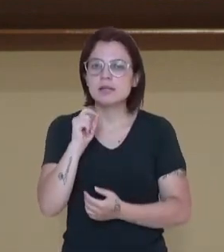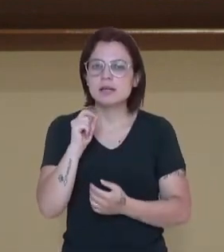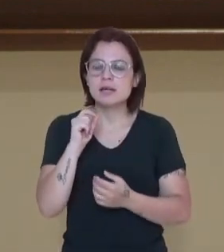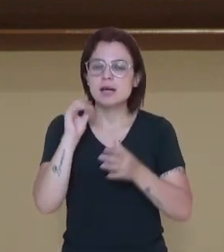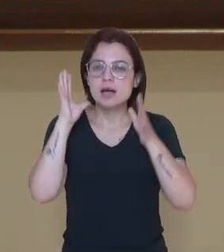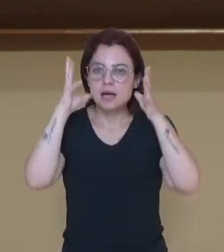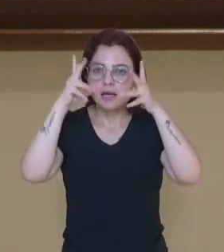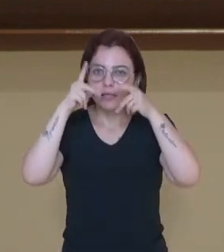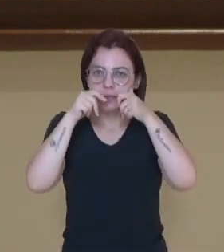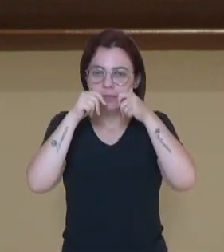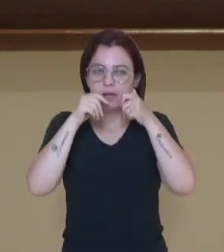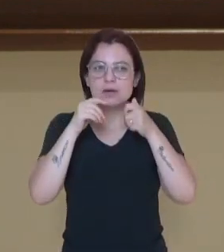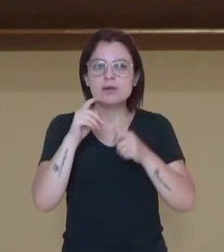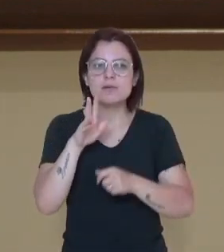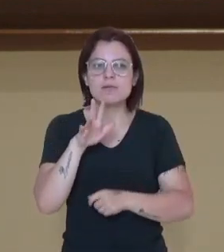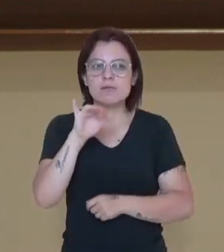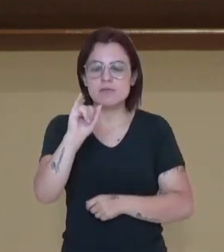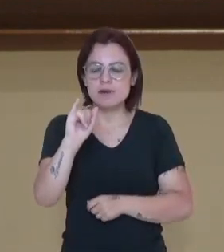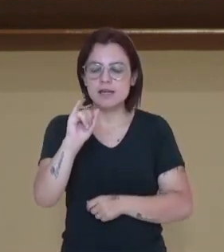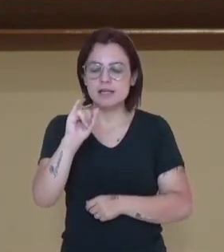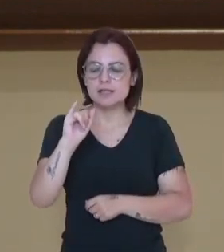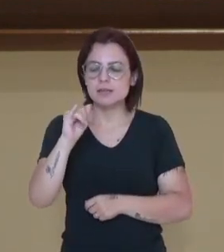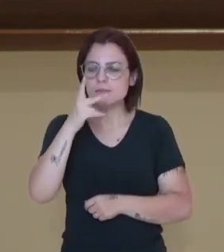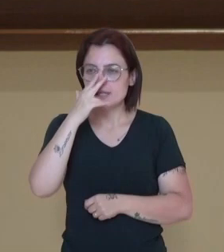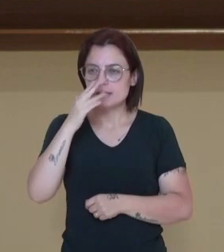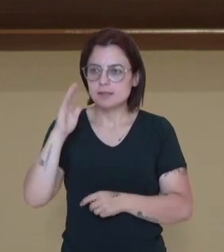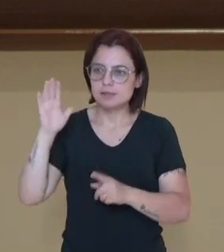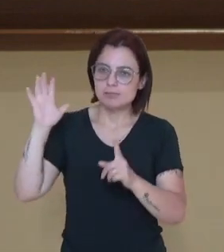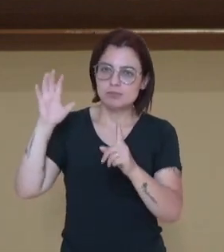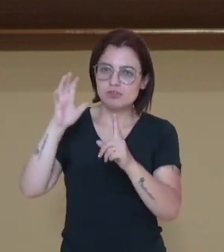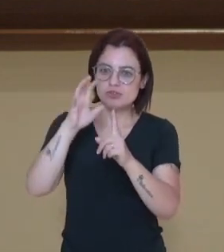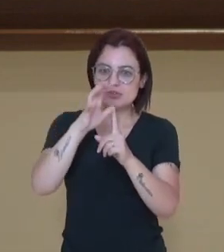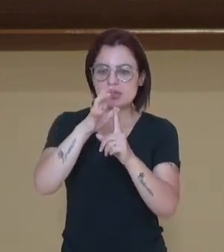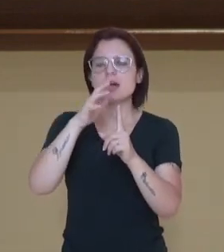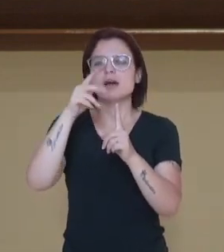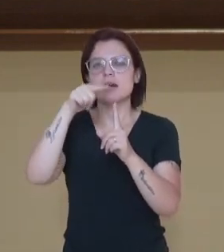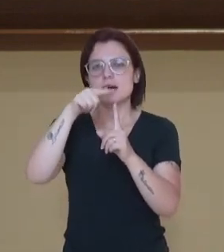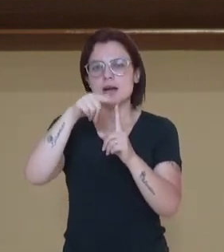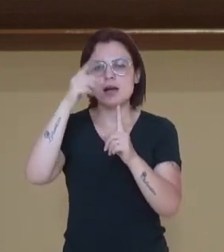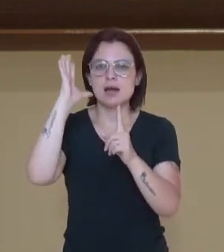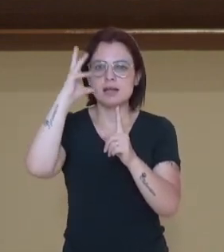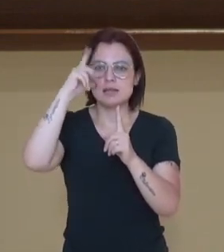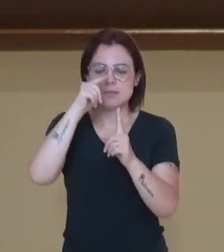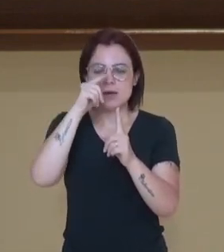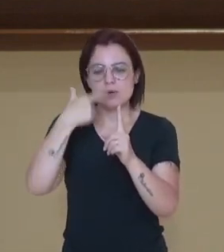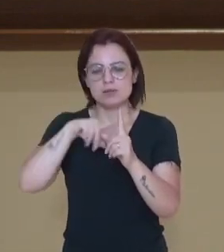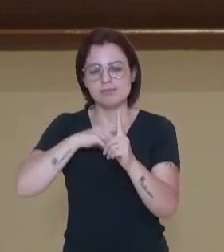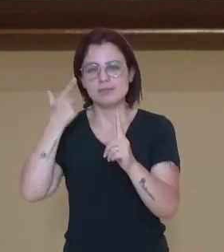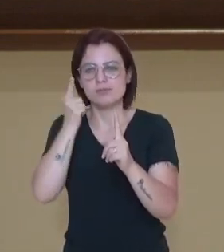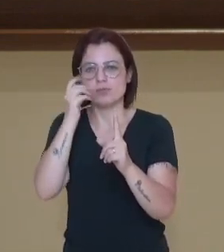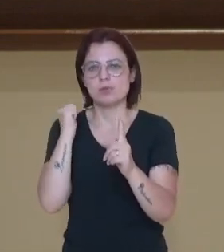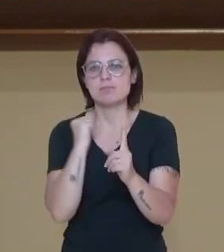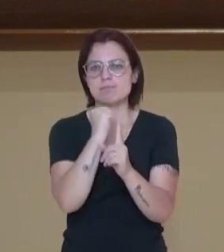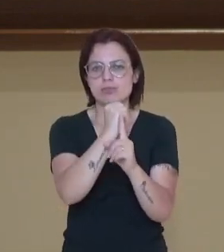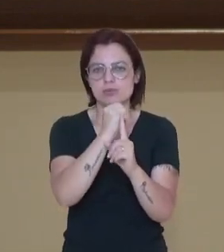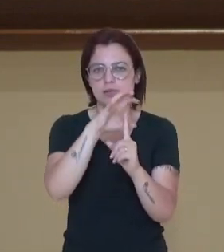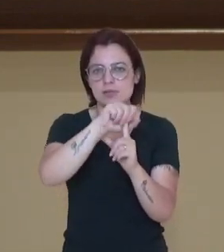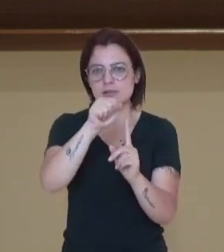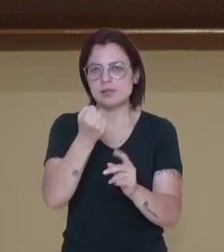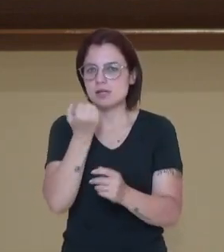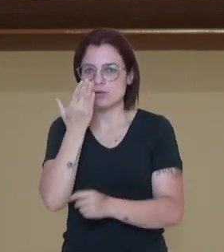iria levar a possuir o animal a ser caçado na sua totalidade. Igual quando a gente